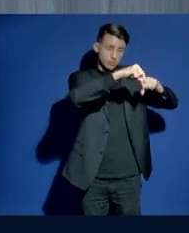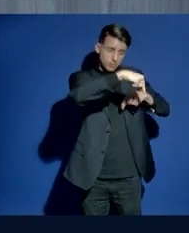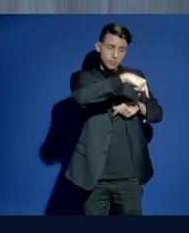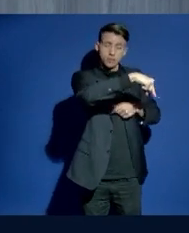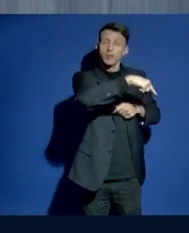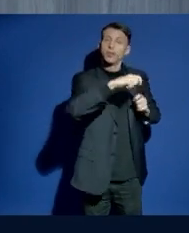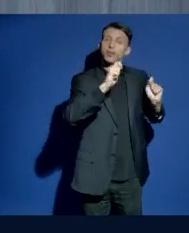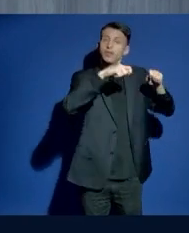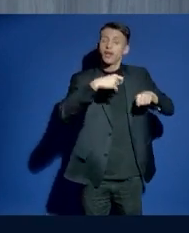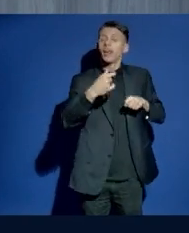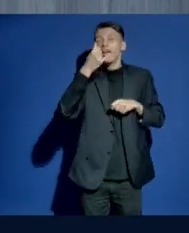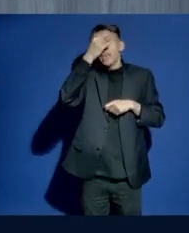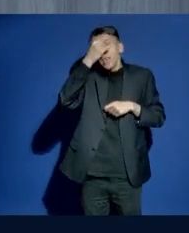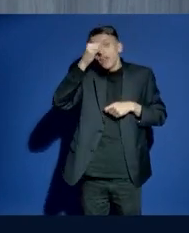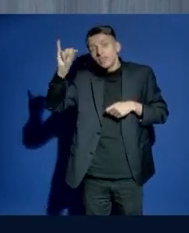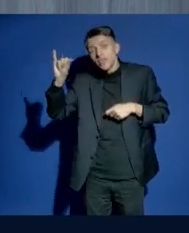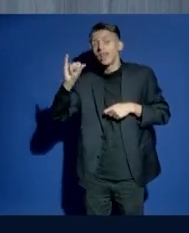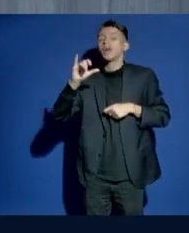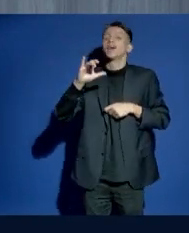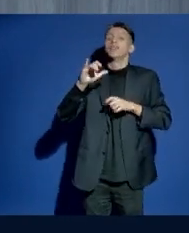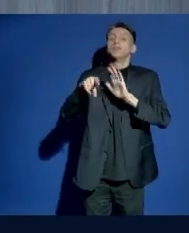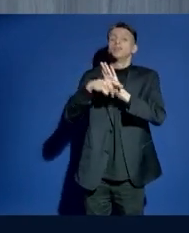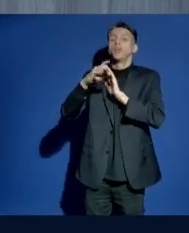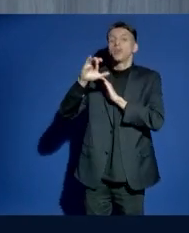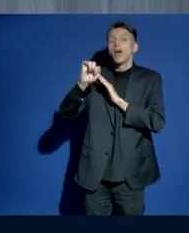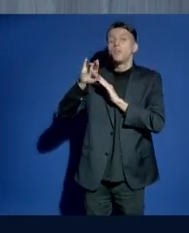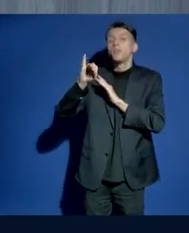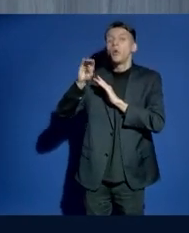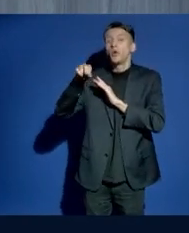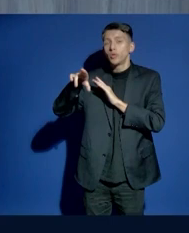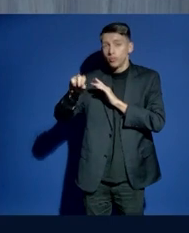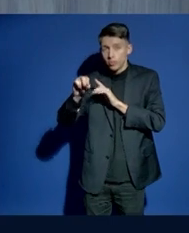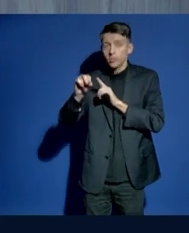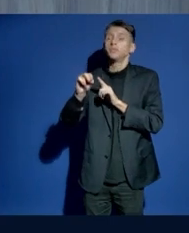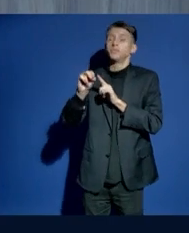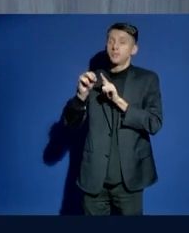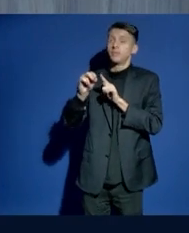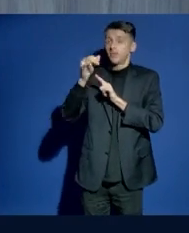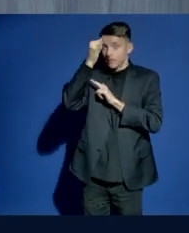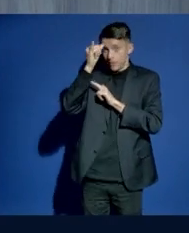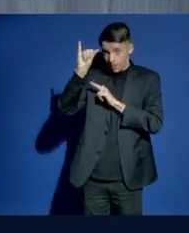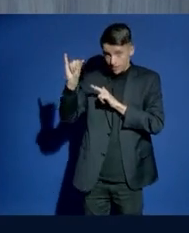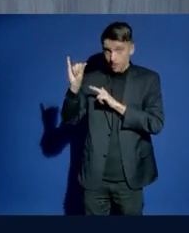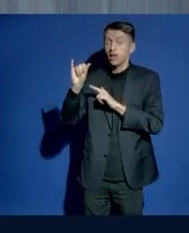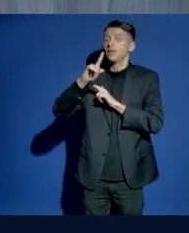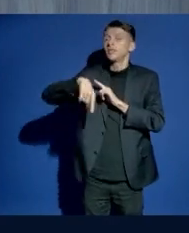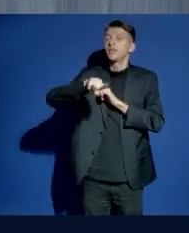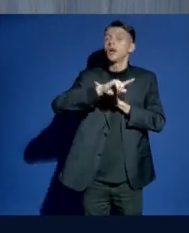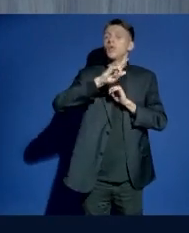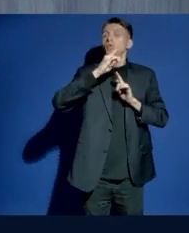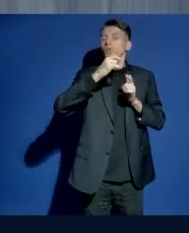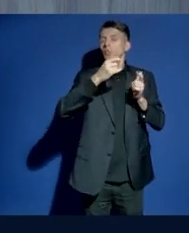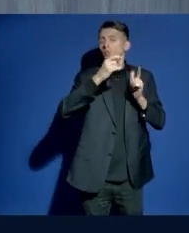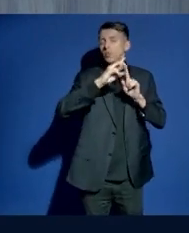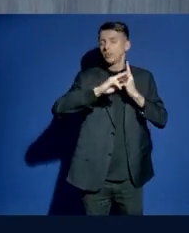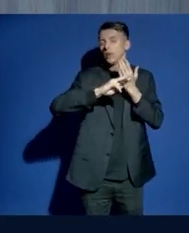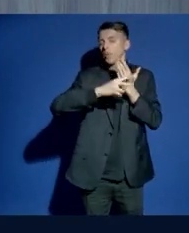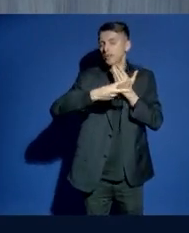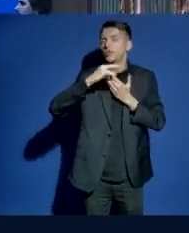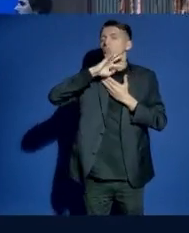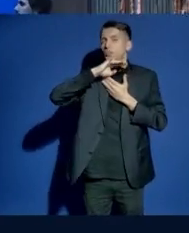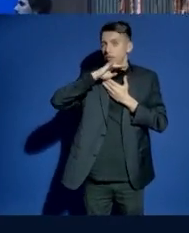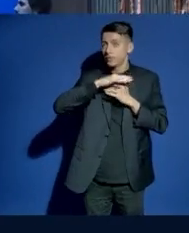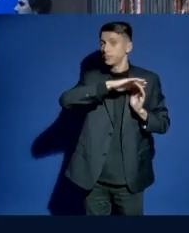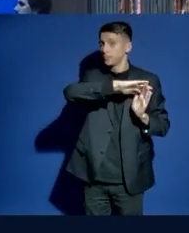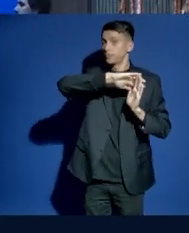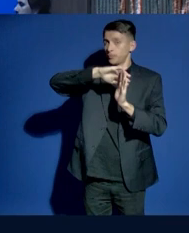evitar que aquele metano aquele carbono que In Natura para atmosfera que ele seja queimado e não indo mais um lugar de efeito estufa para atmosfera ou seja